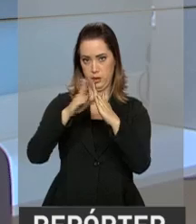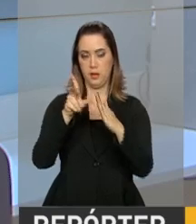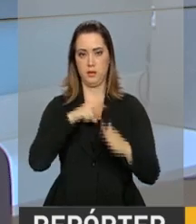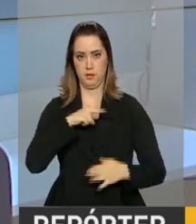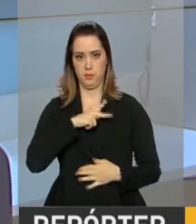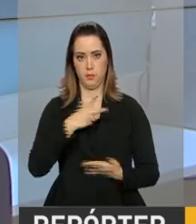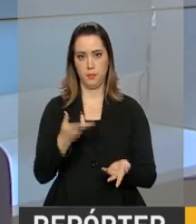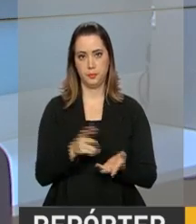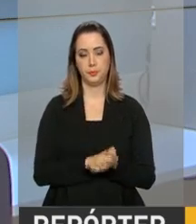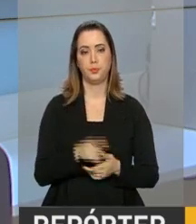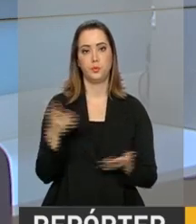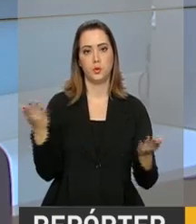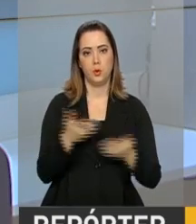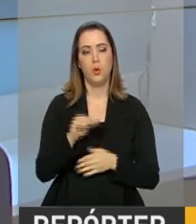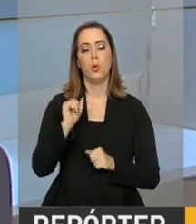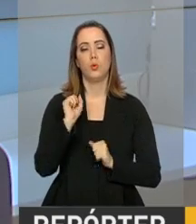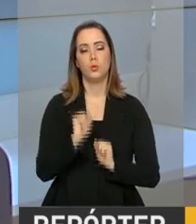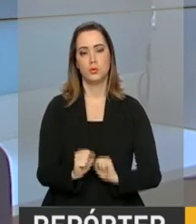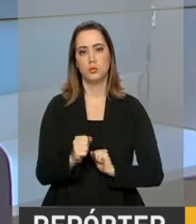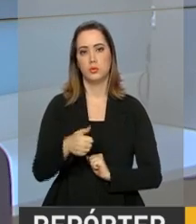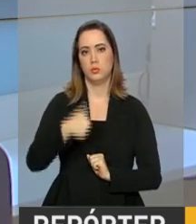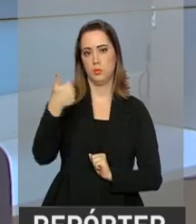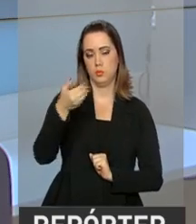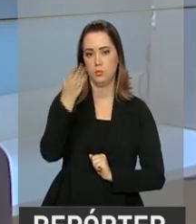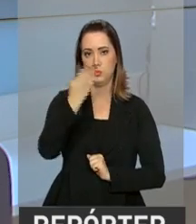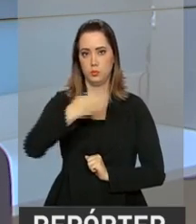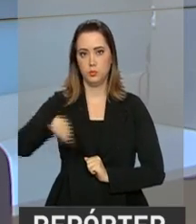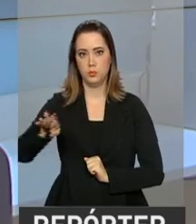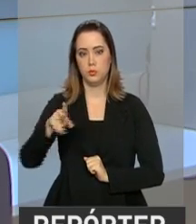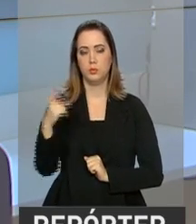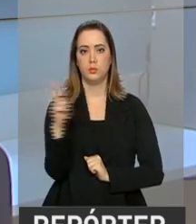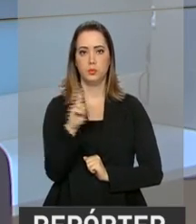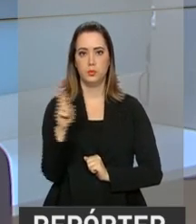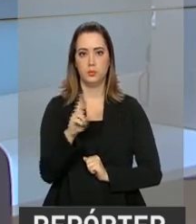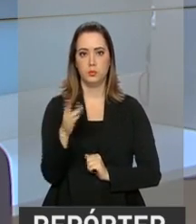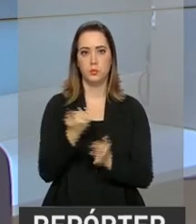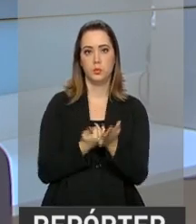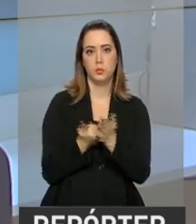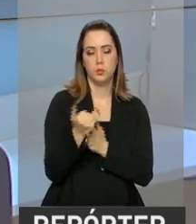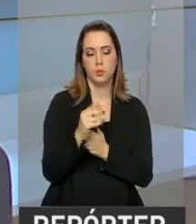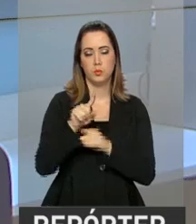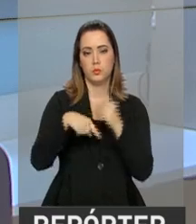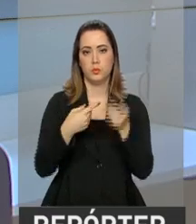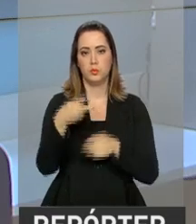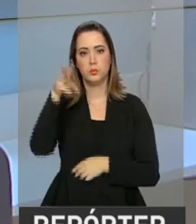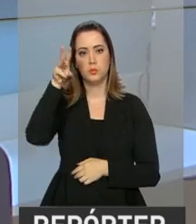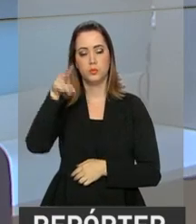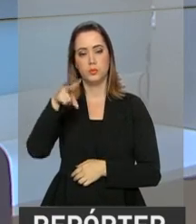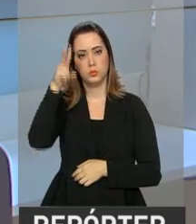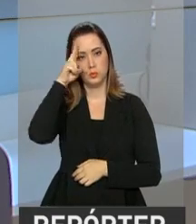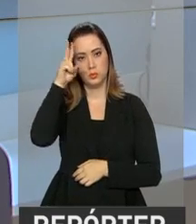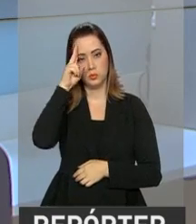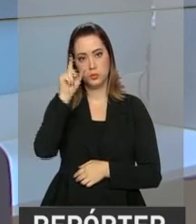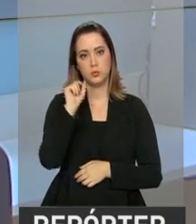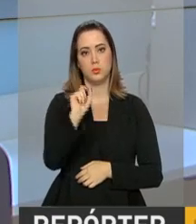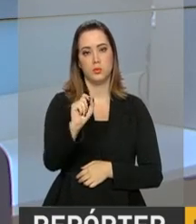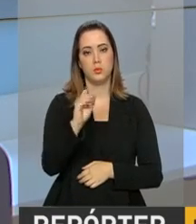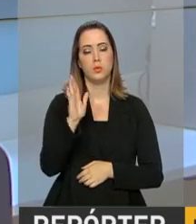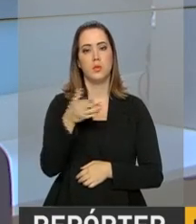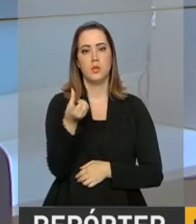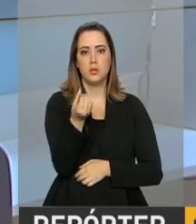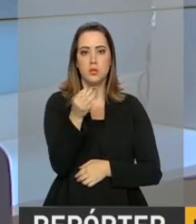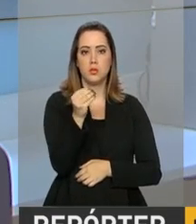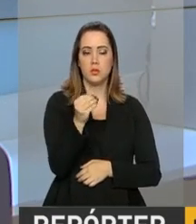R 1,5 milh o novo teto começa a valer na próxima segunda-feira o percentual financiado também aumentou de